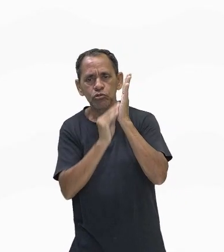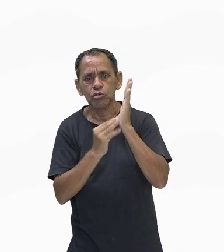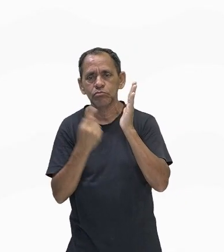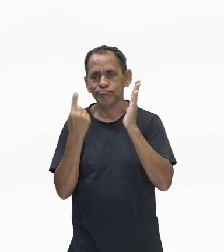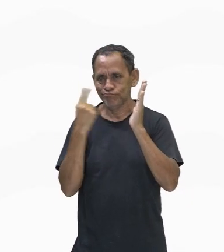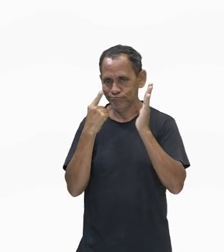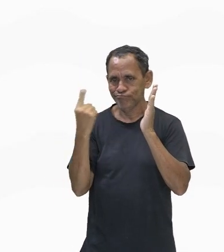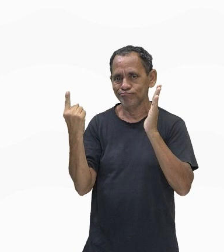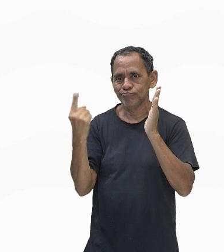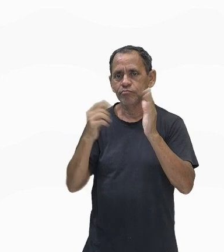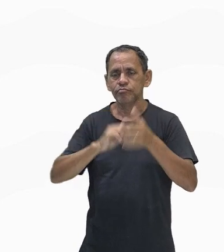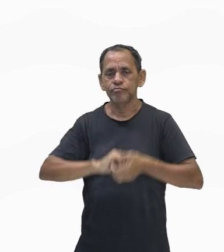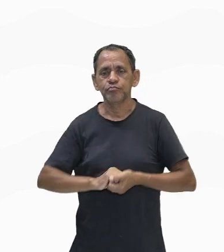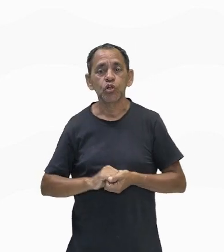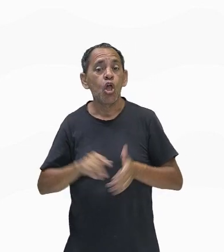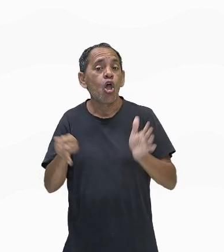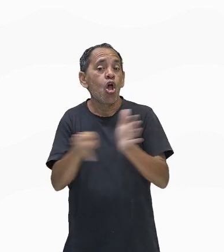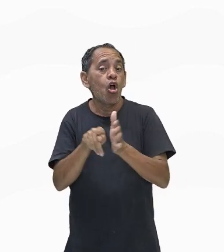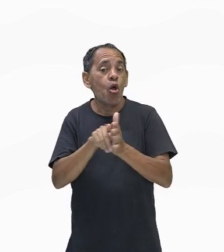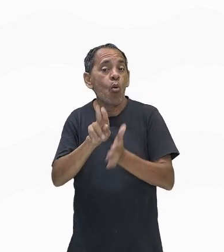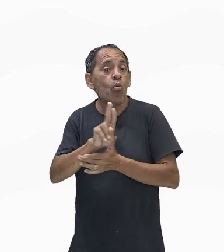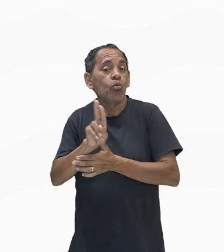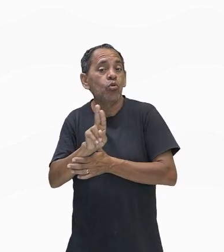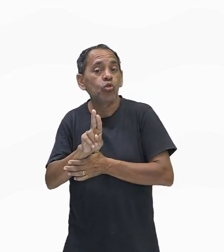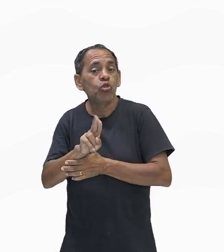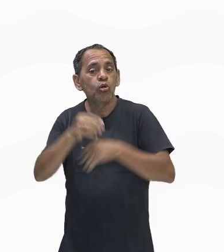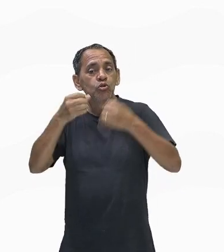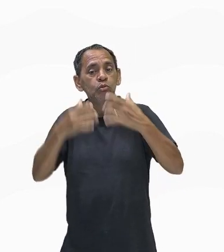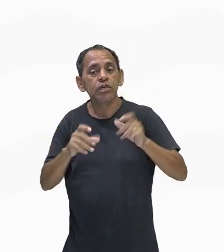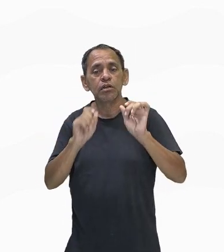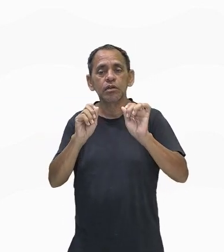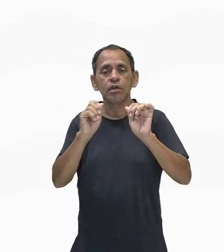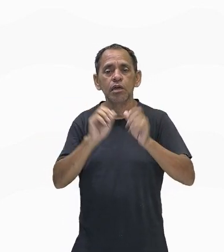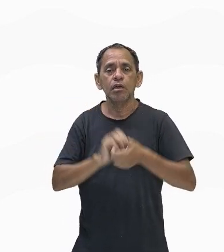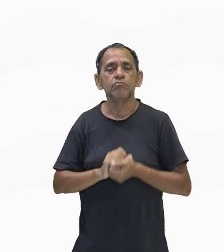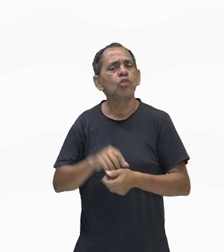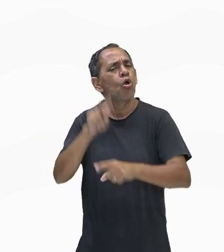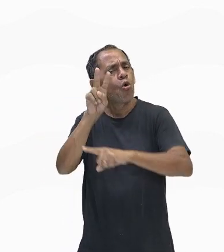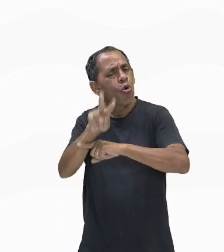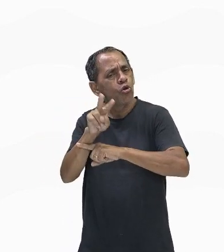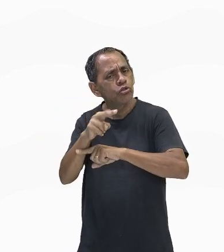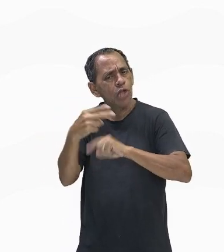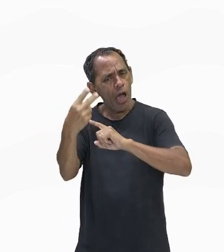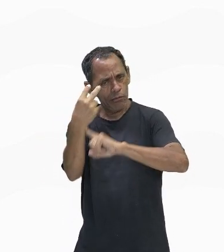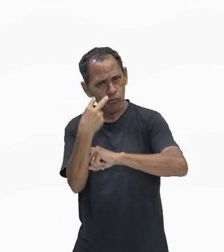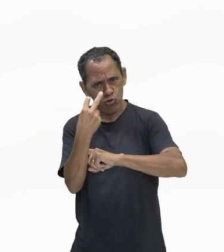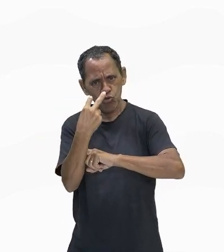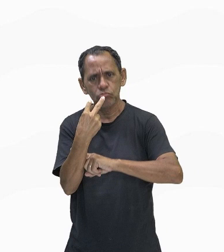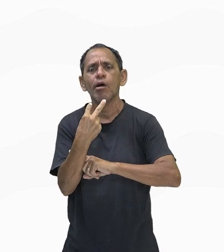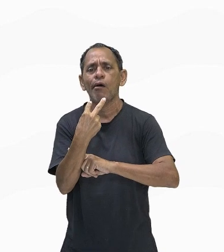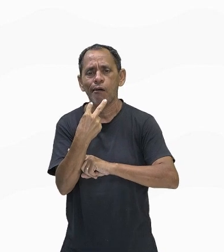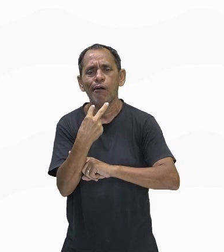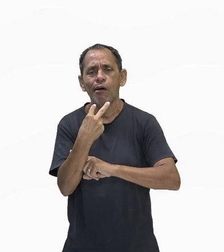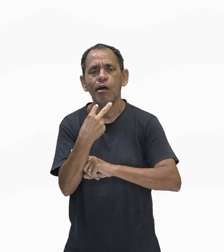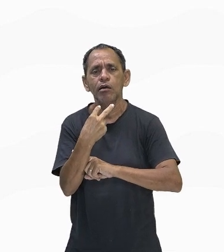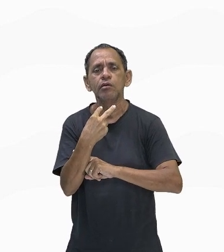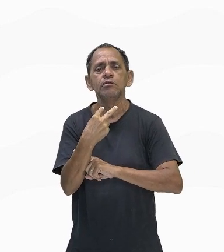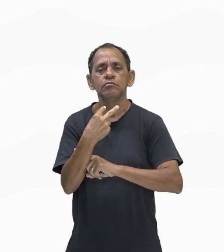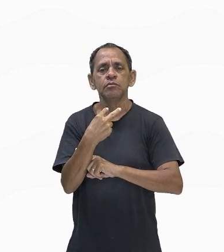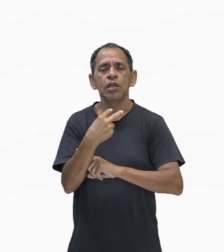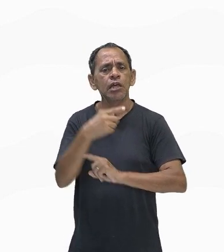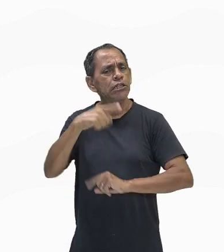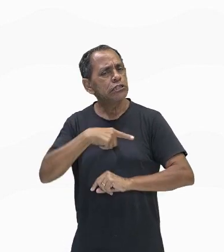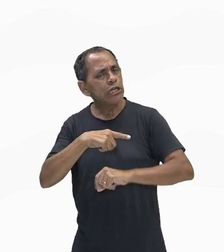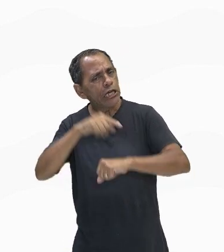autocuidado, como o próprio nome esclarece, ele é cuidar de si mesmo, é dedicar um tempo para si,